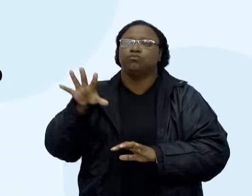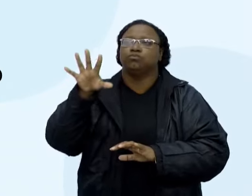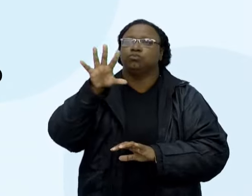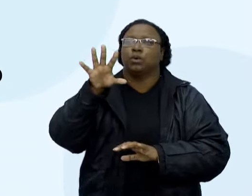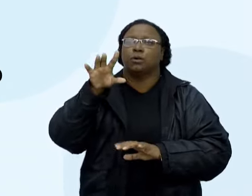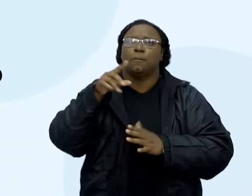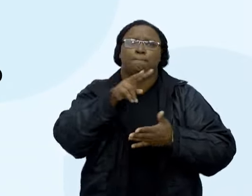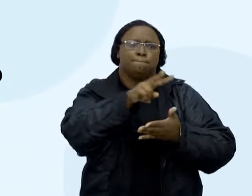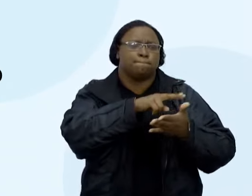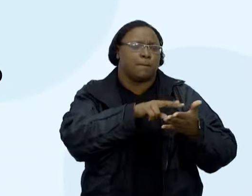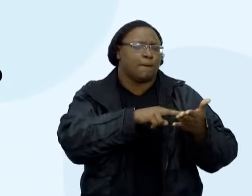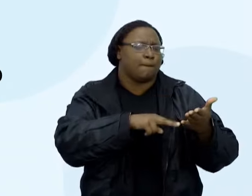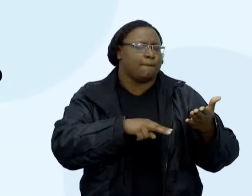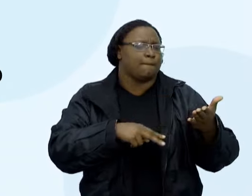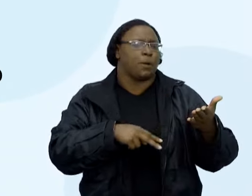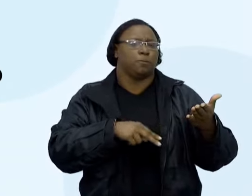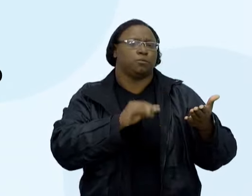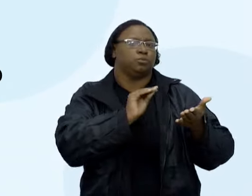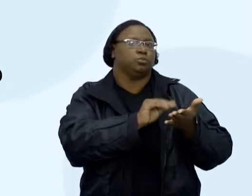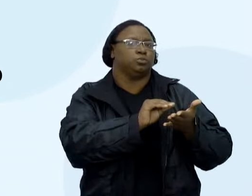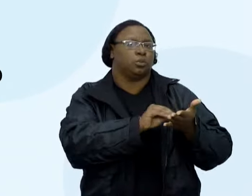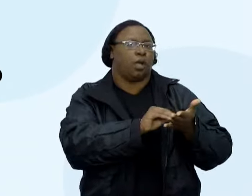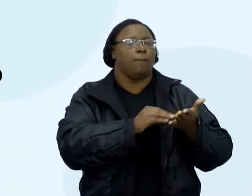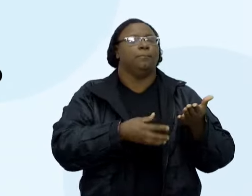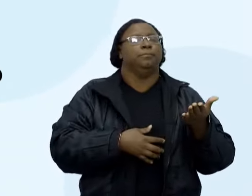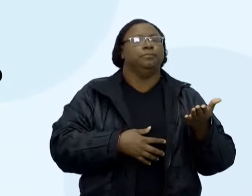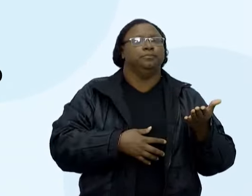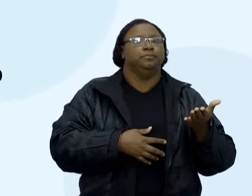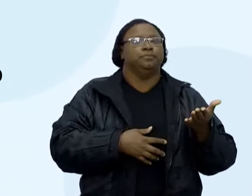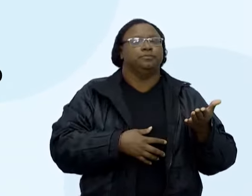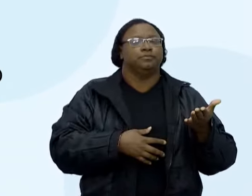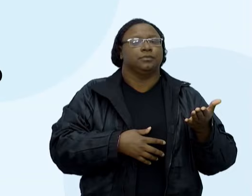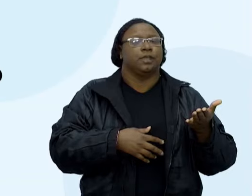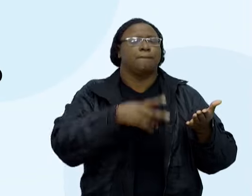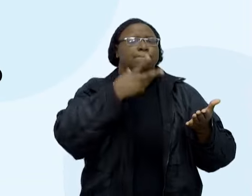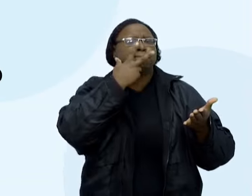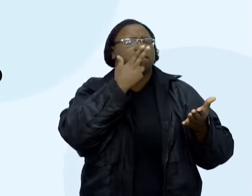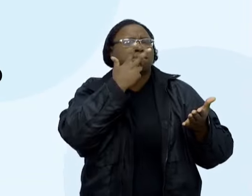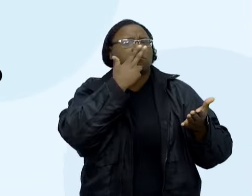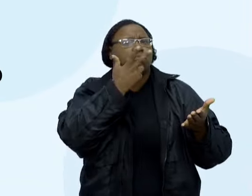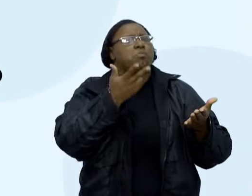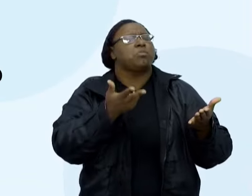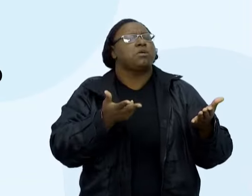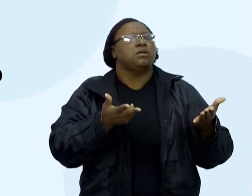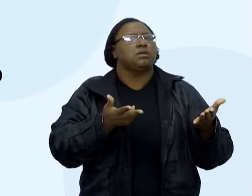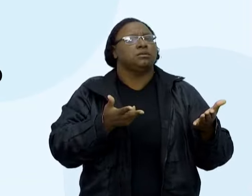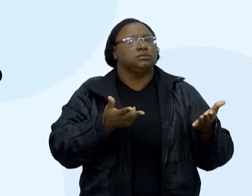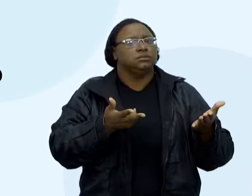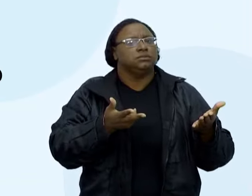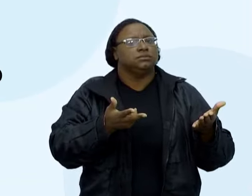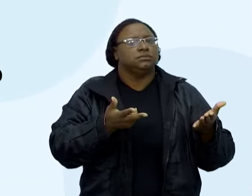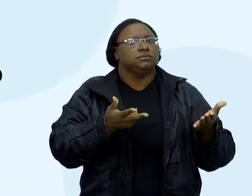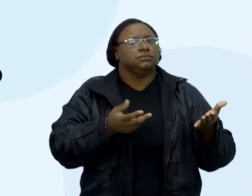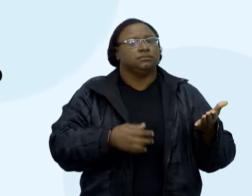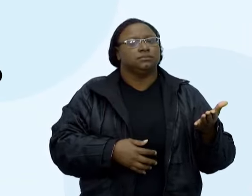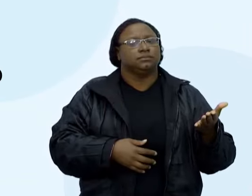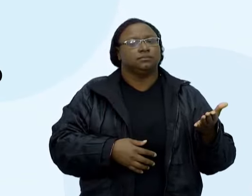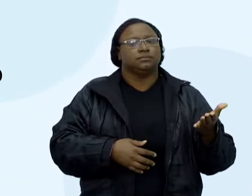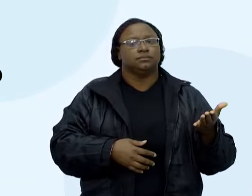artigos, entrevistas que a gente tem, ele me parece, veja só, ele me